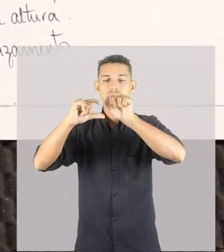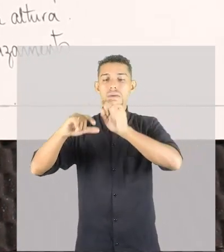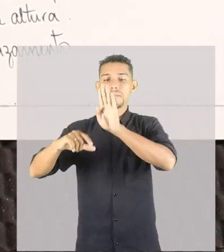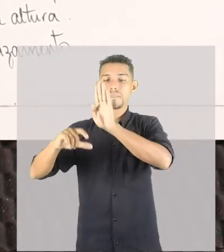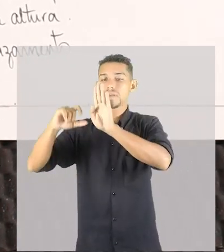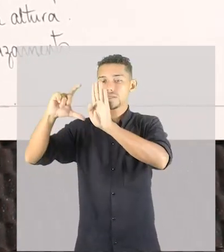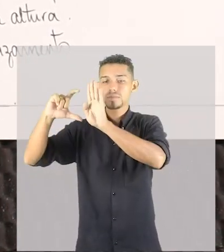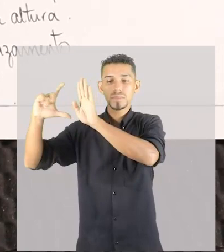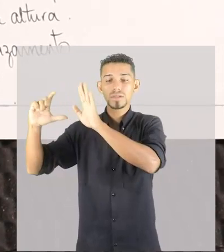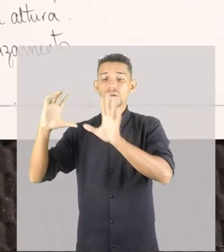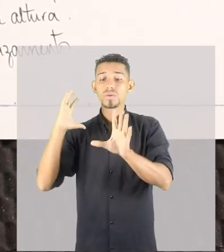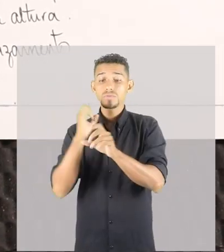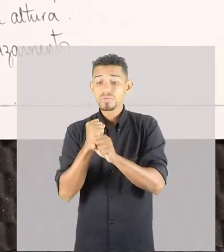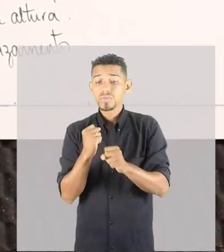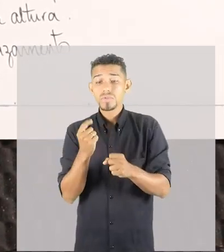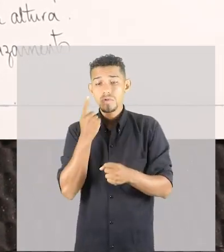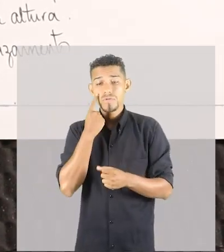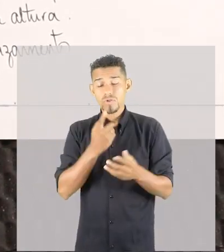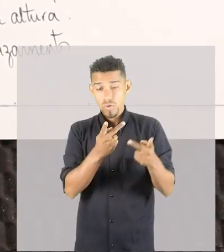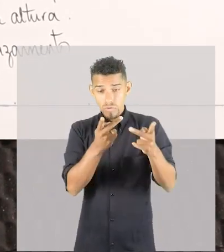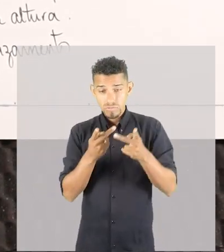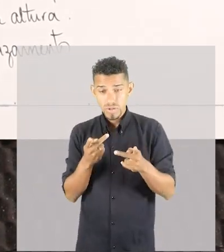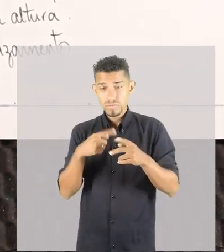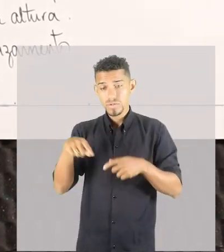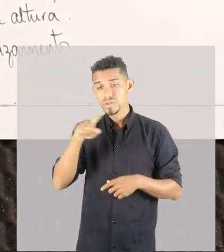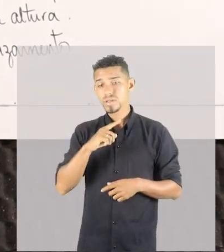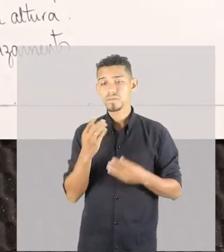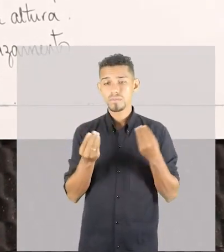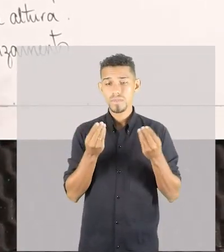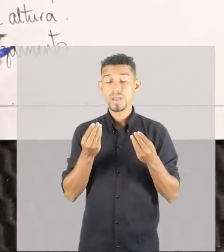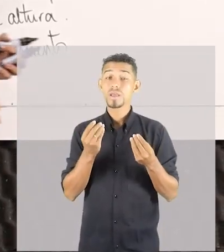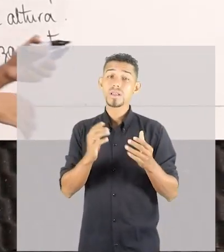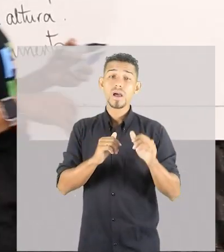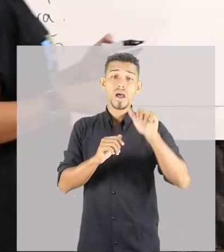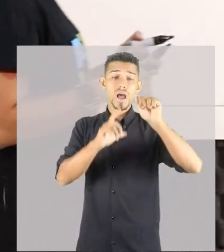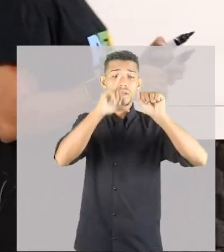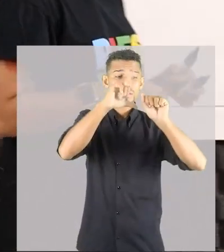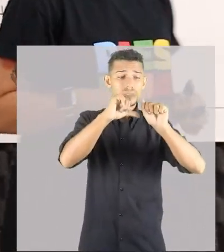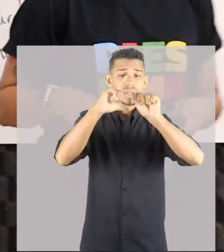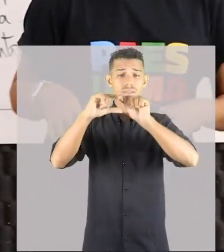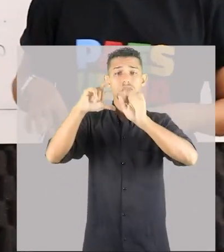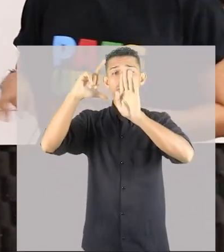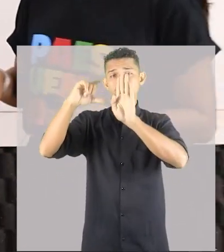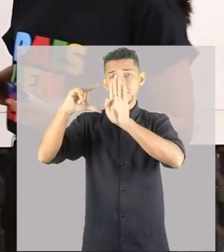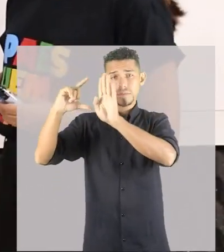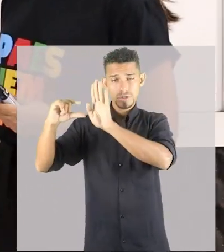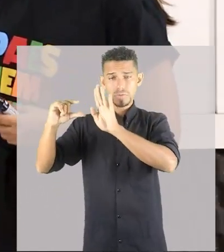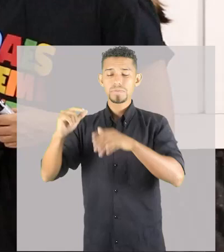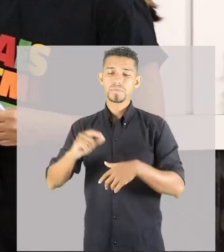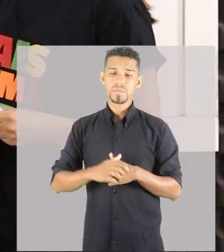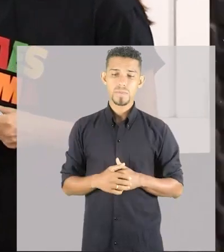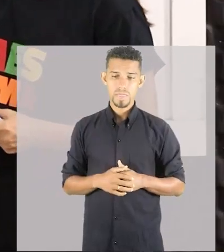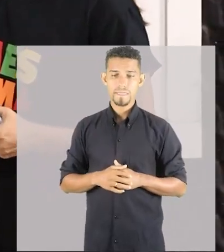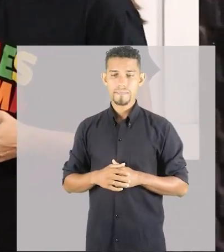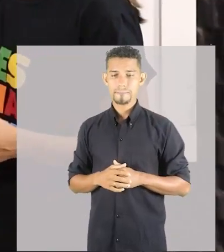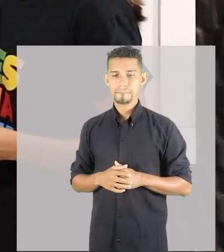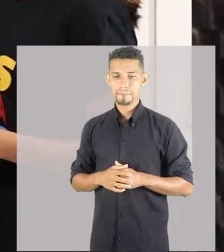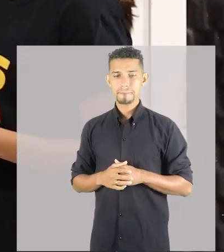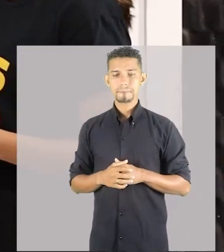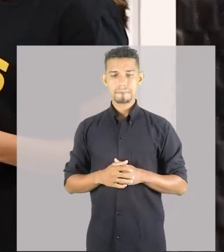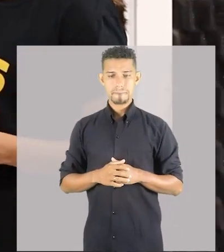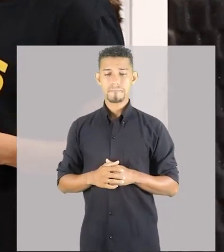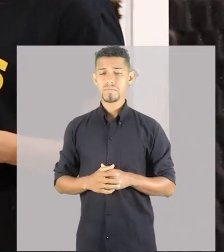Bzinho, Bzinho, né? Então, eu vou convidar você, né, a vir aqui para o outro lado, tá? Pra gente copiar. A gente